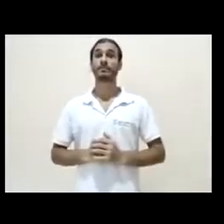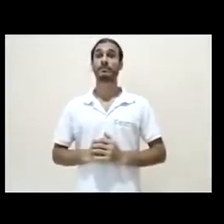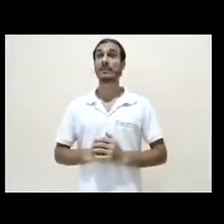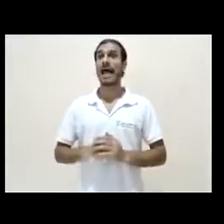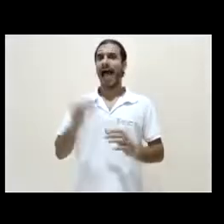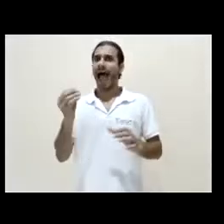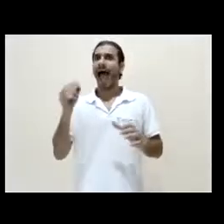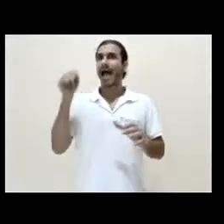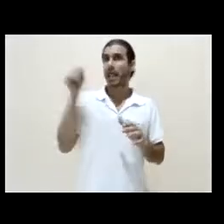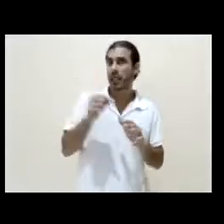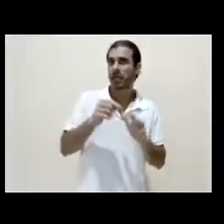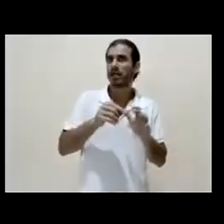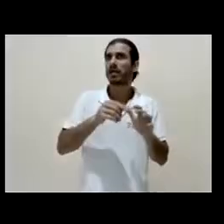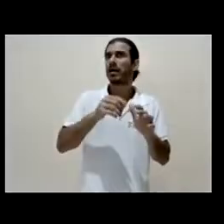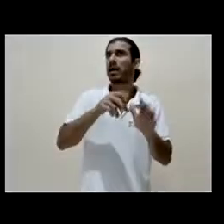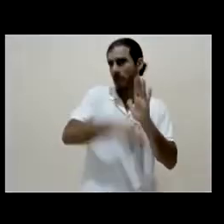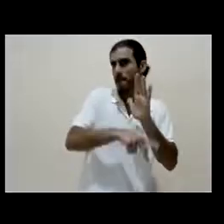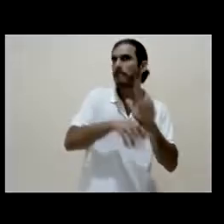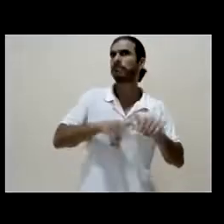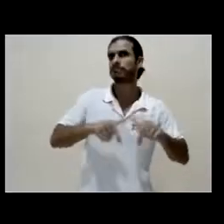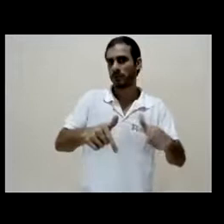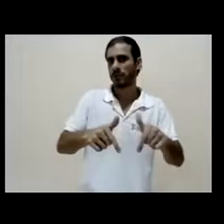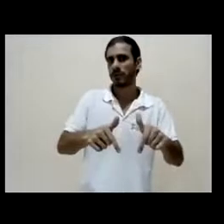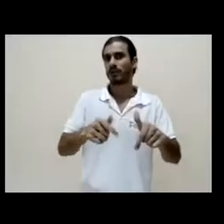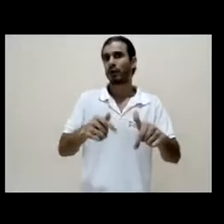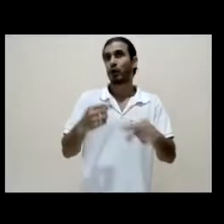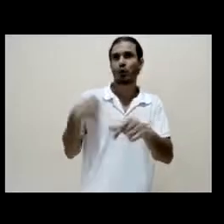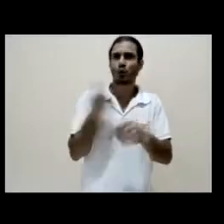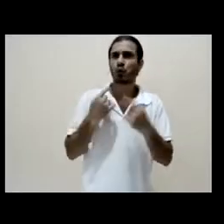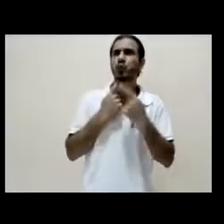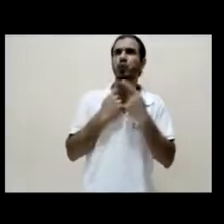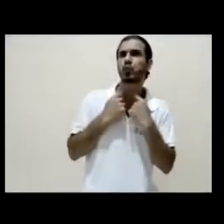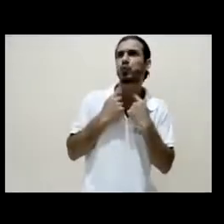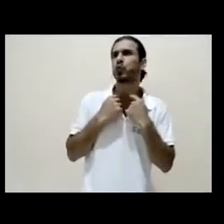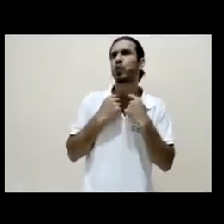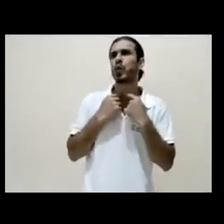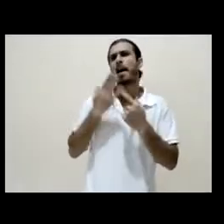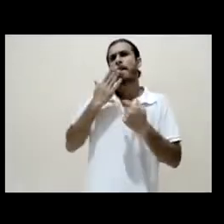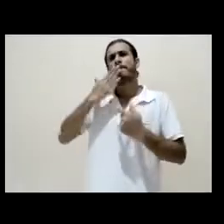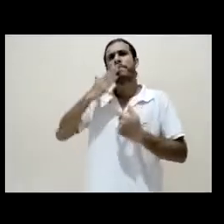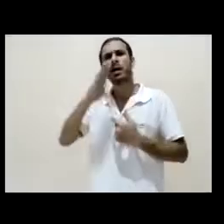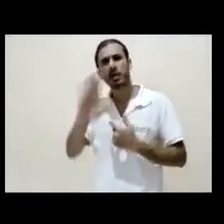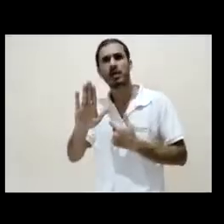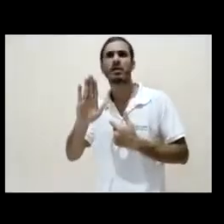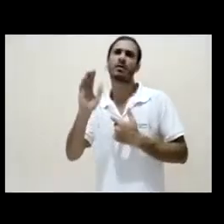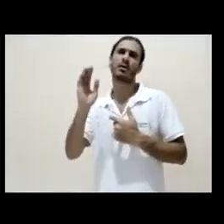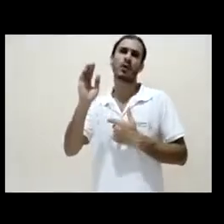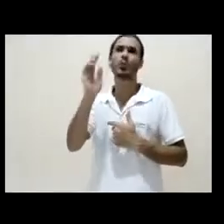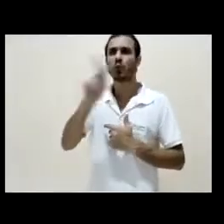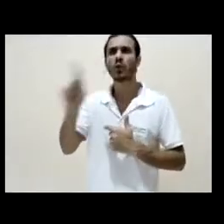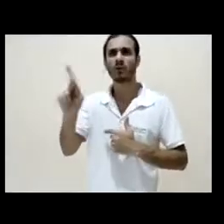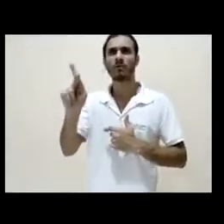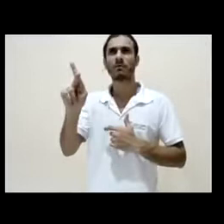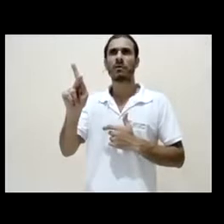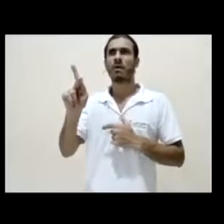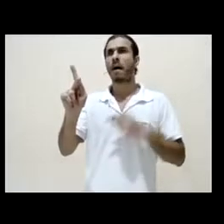solicitar aos professores que, de maneira interdisciplinar, eles façam um plano de trabalho com a temática